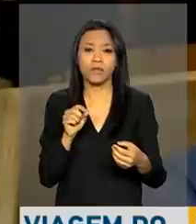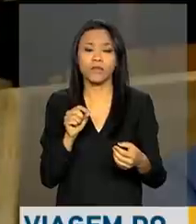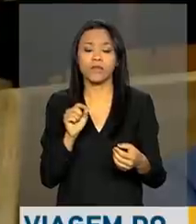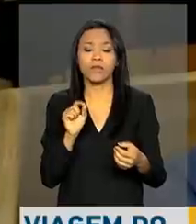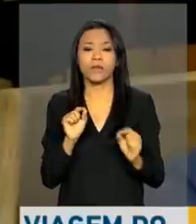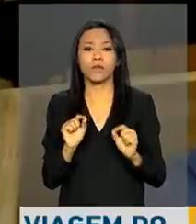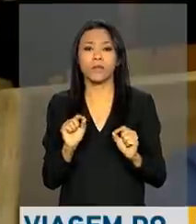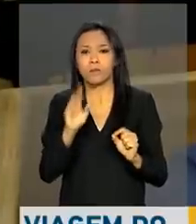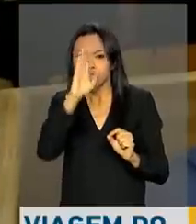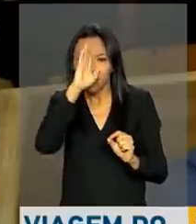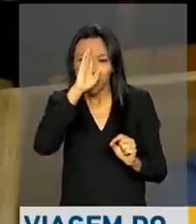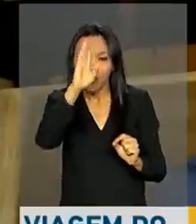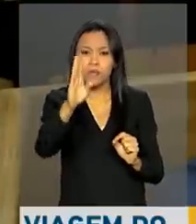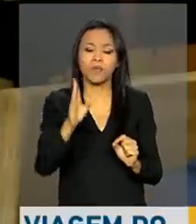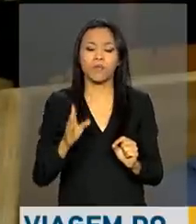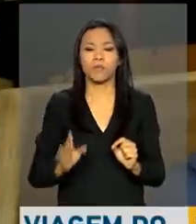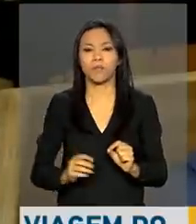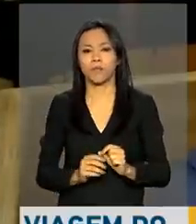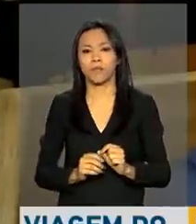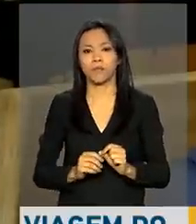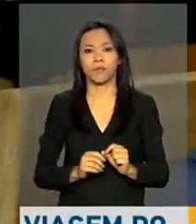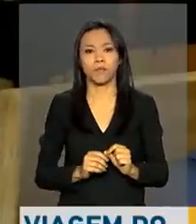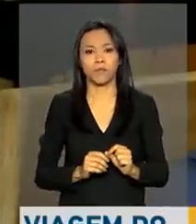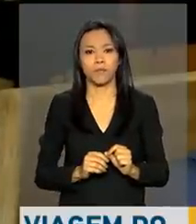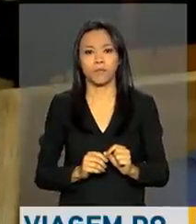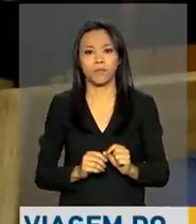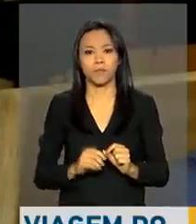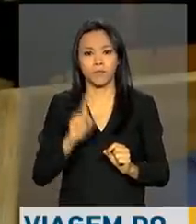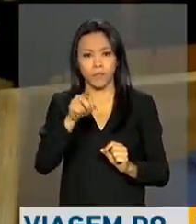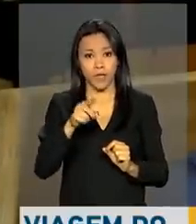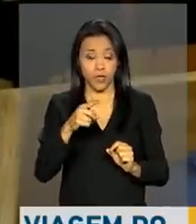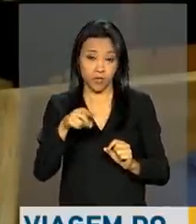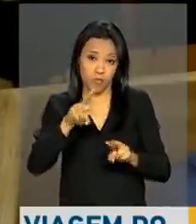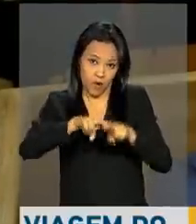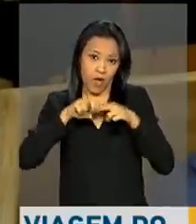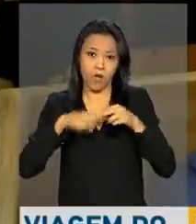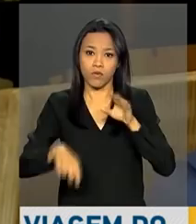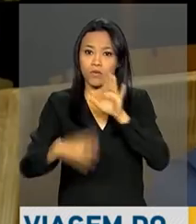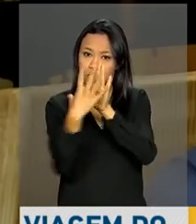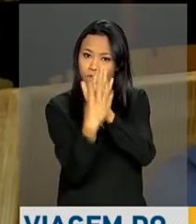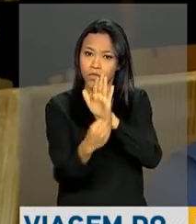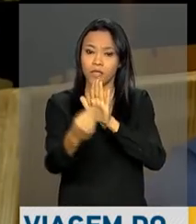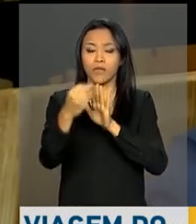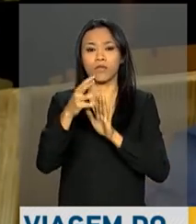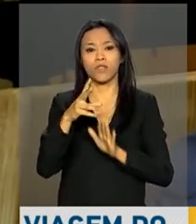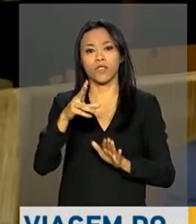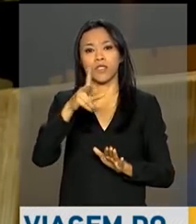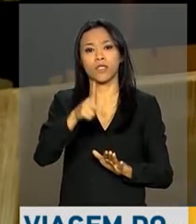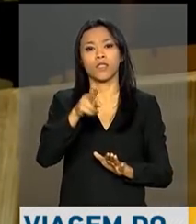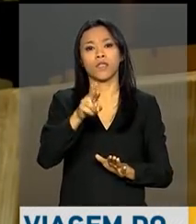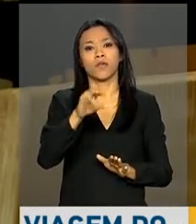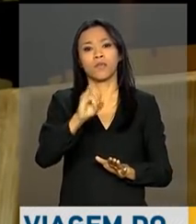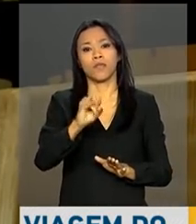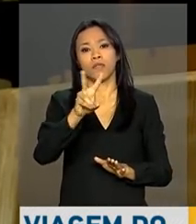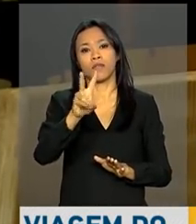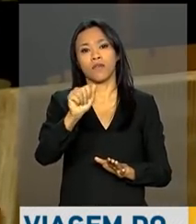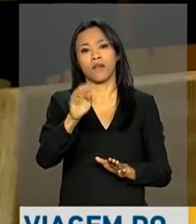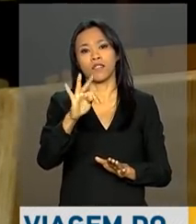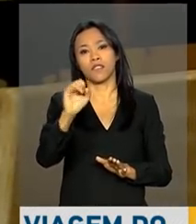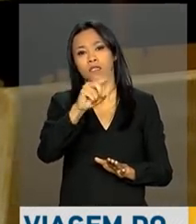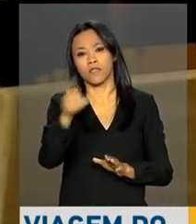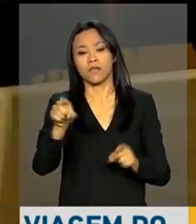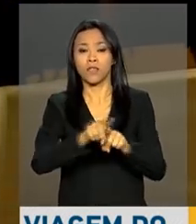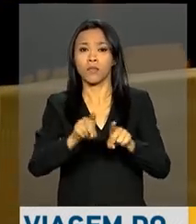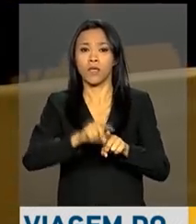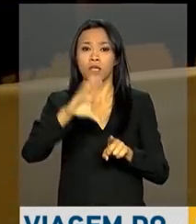né, principalmente aí com o programa de privatizações e concessões? Não tenha dúvida, inclusive os